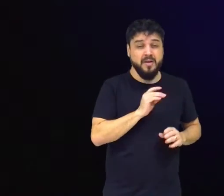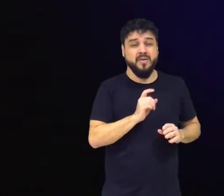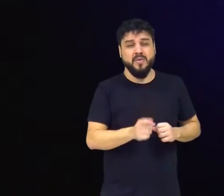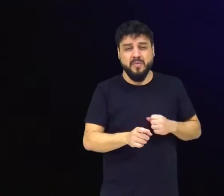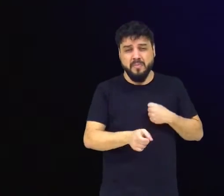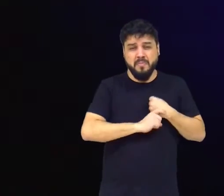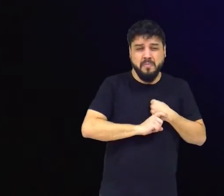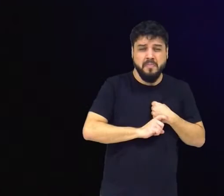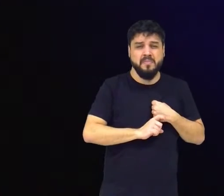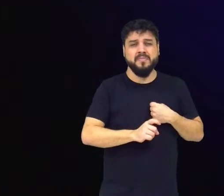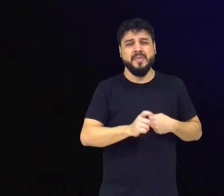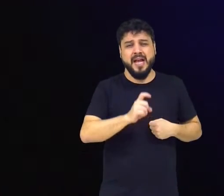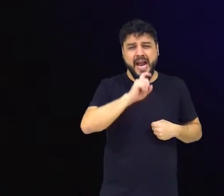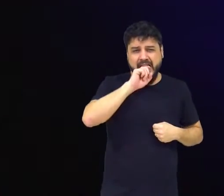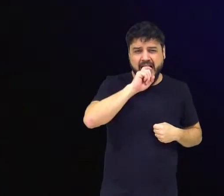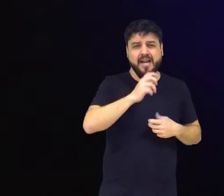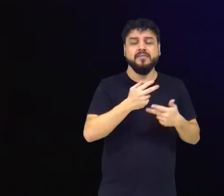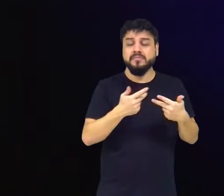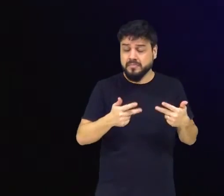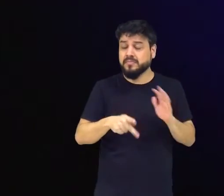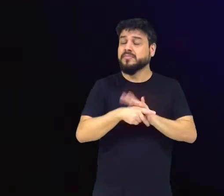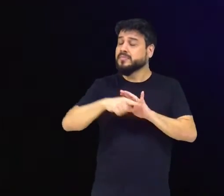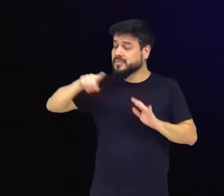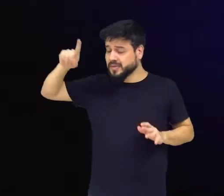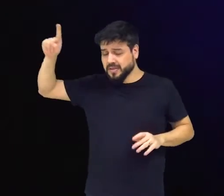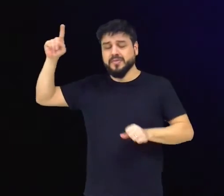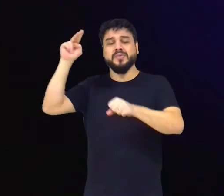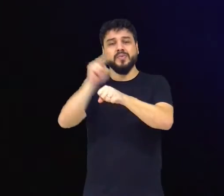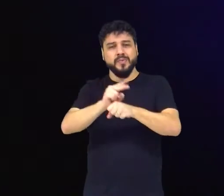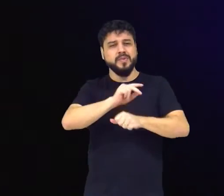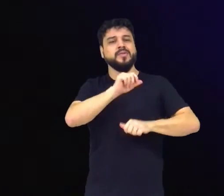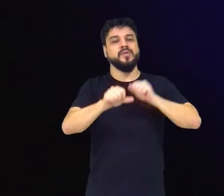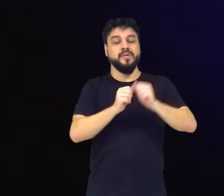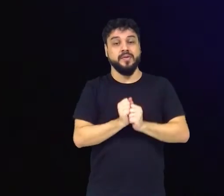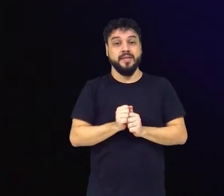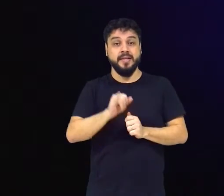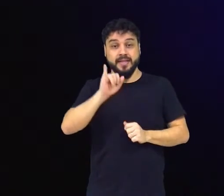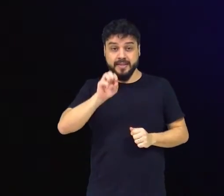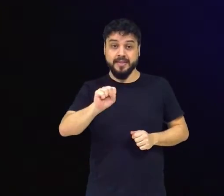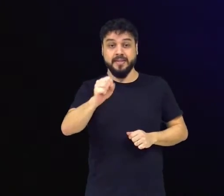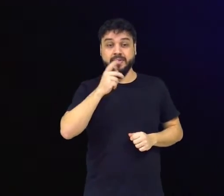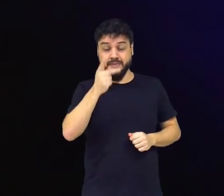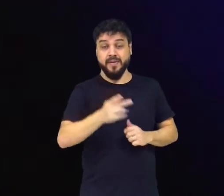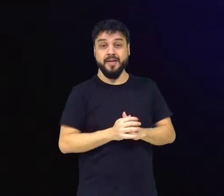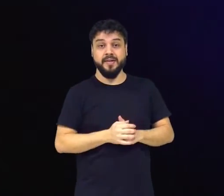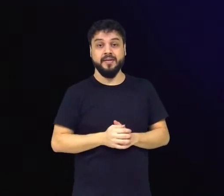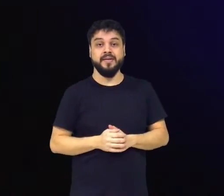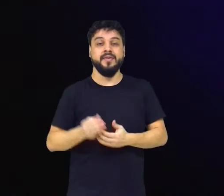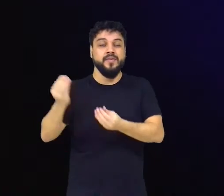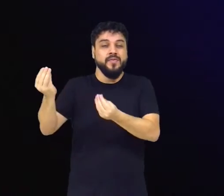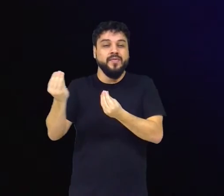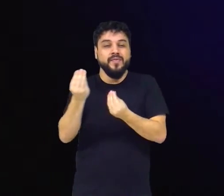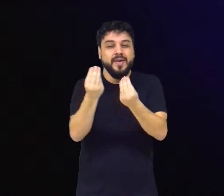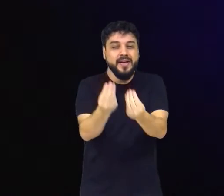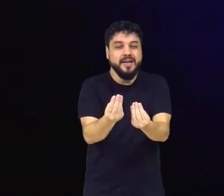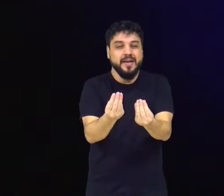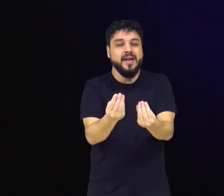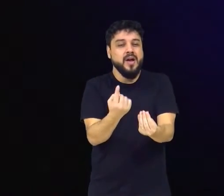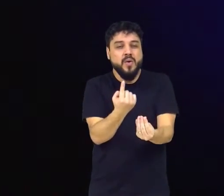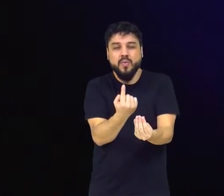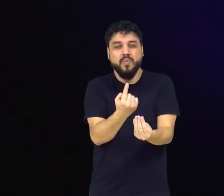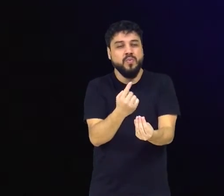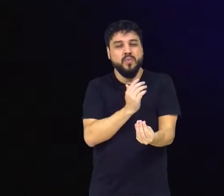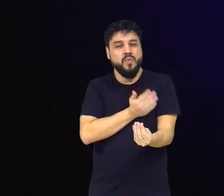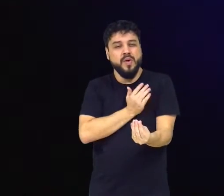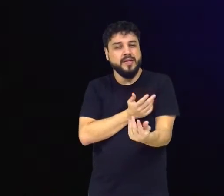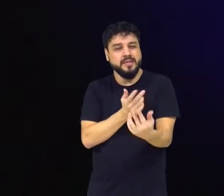profeta Ezequiel diz no seu livro, no capítulo 11, versos 19 e 20, e lhes darei um só coração, e um espírito